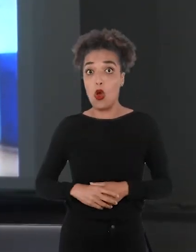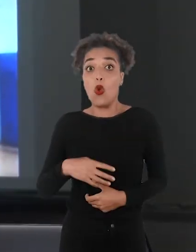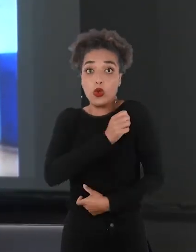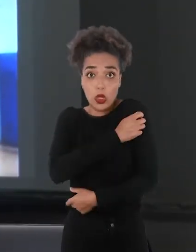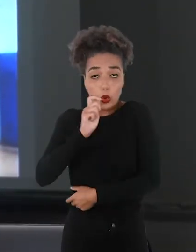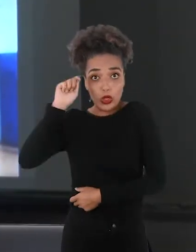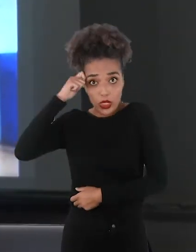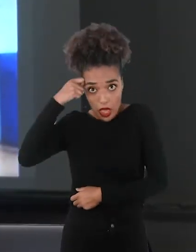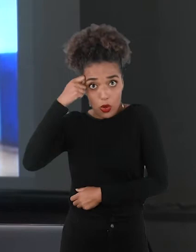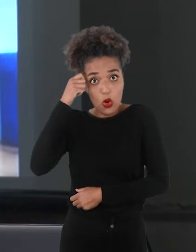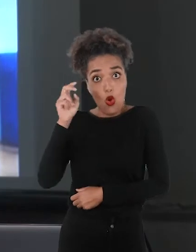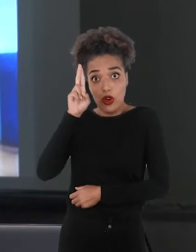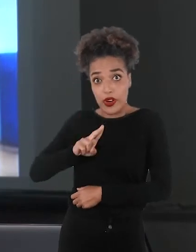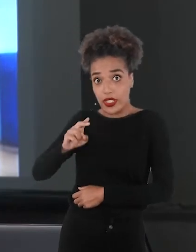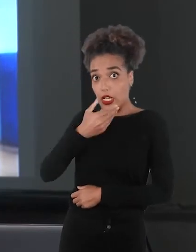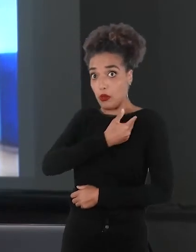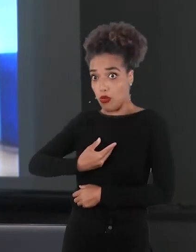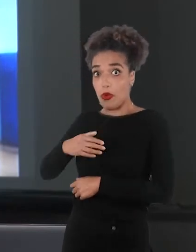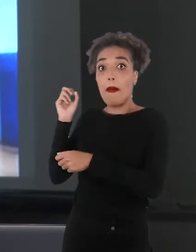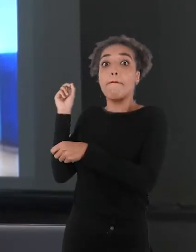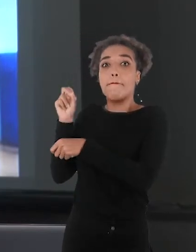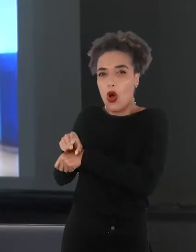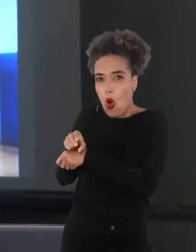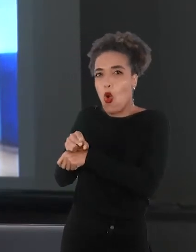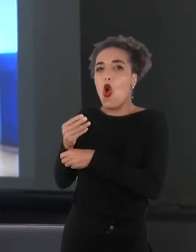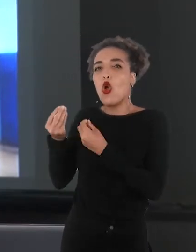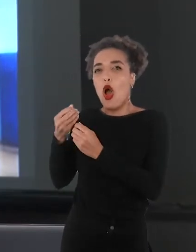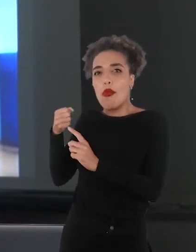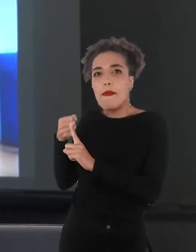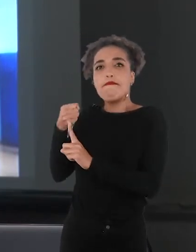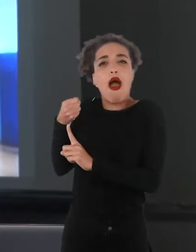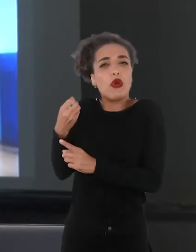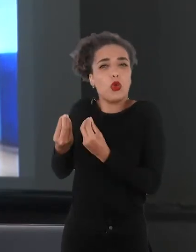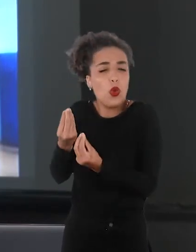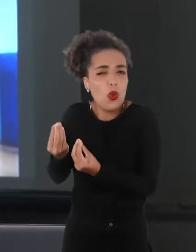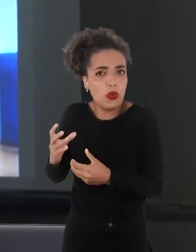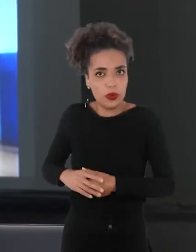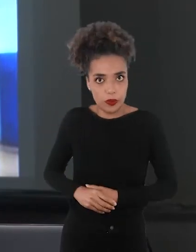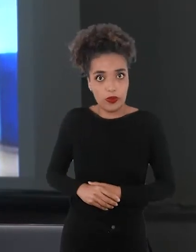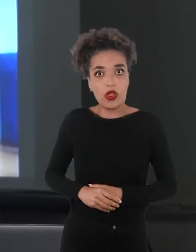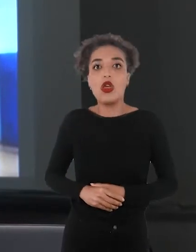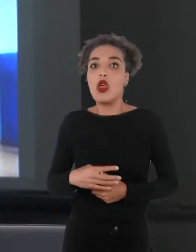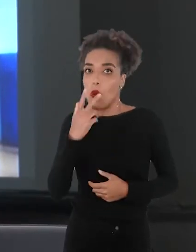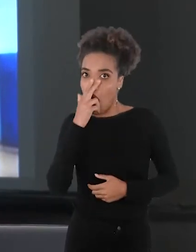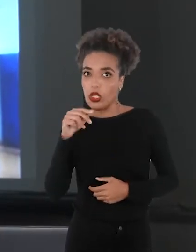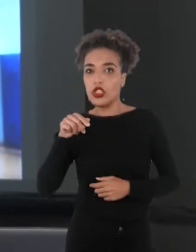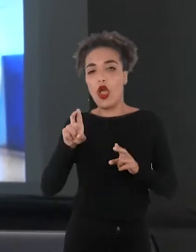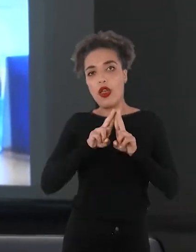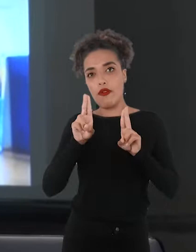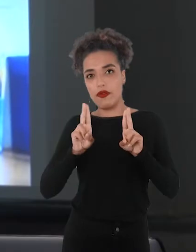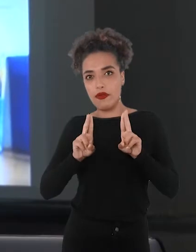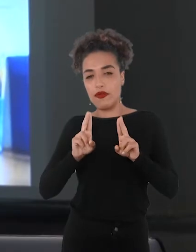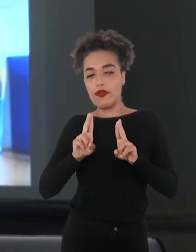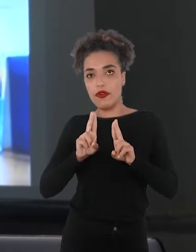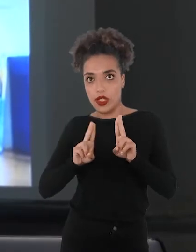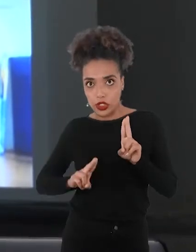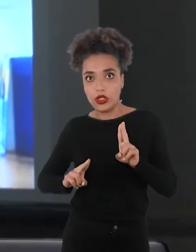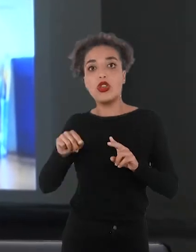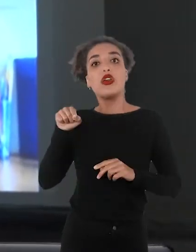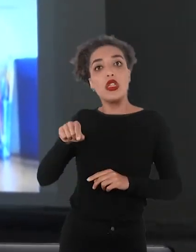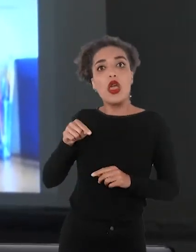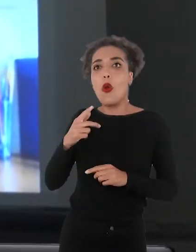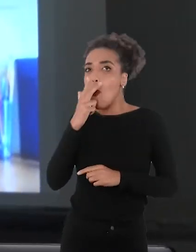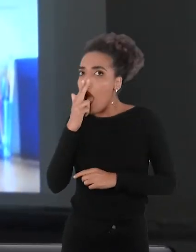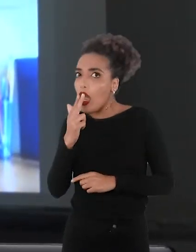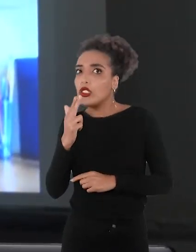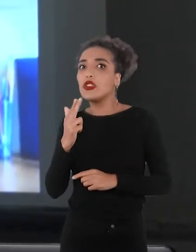a universidade pública brasileira? Então, eu penso que, no caso da UFMG, e imagino que de outras, os